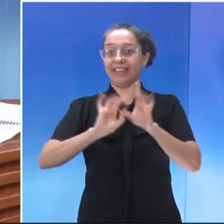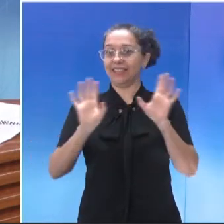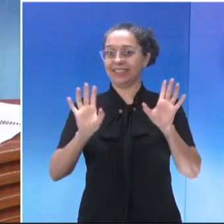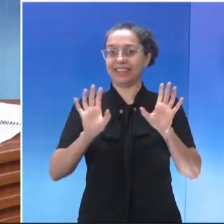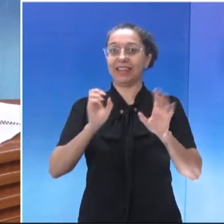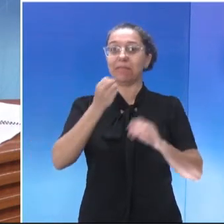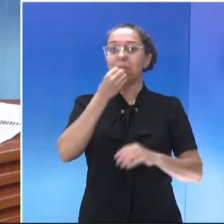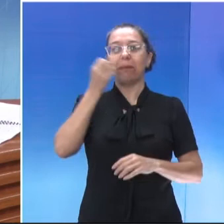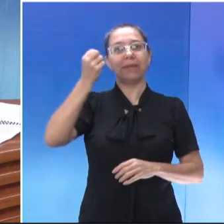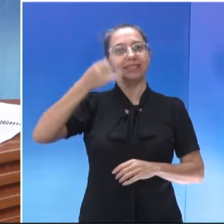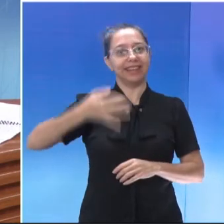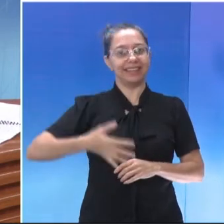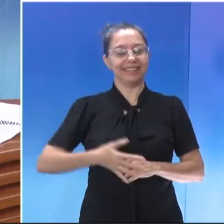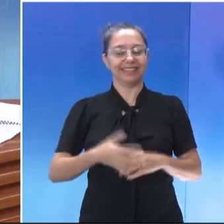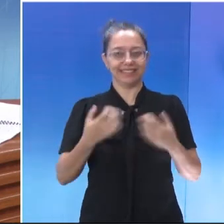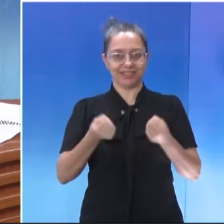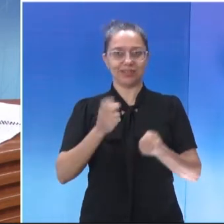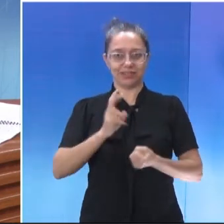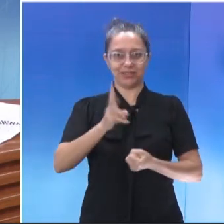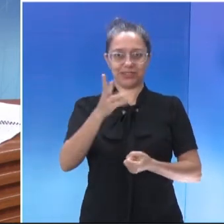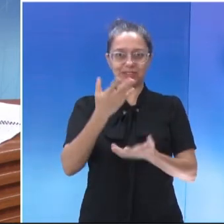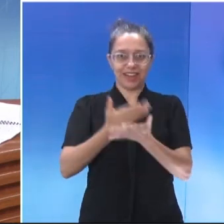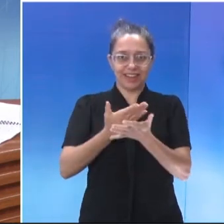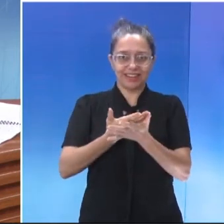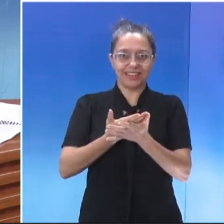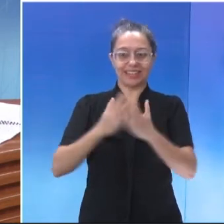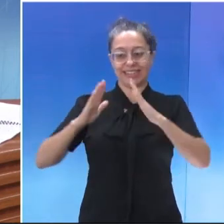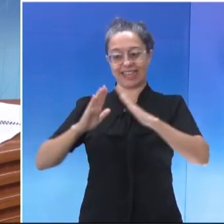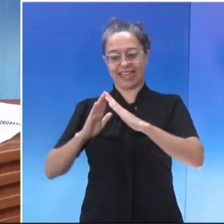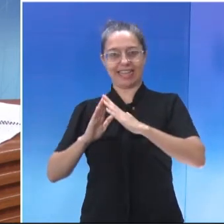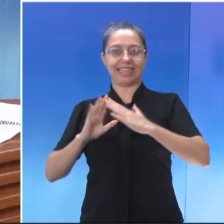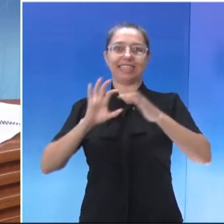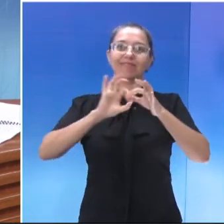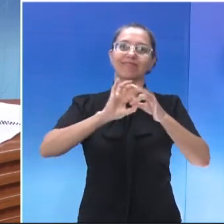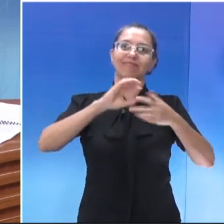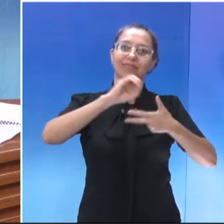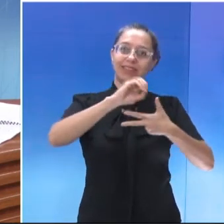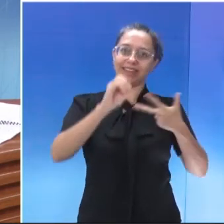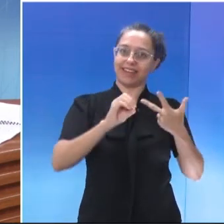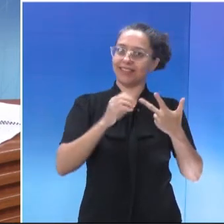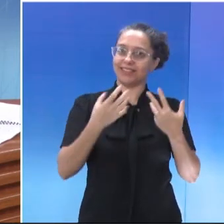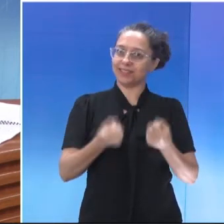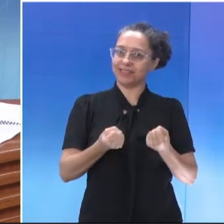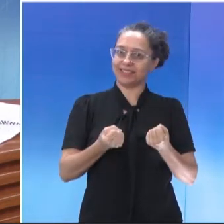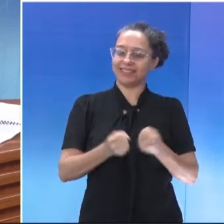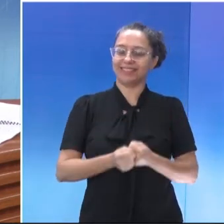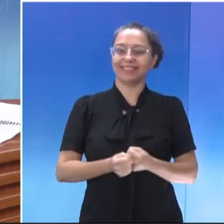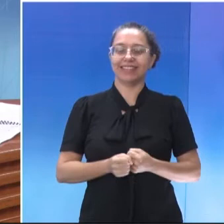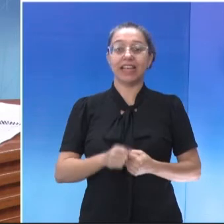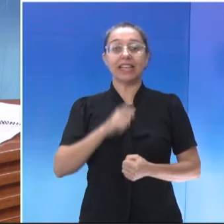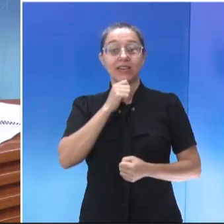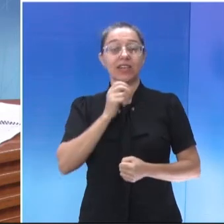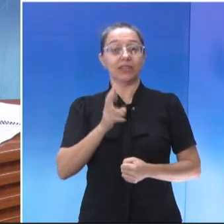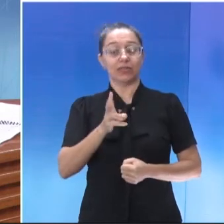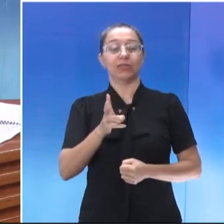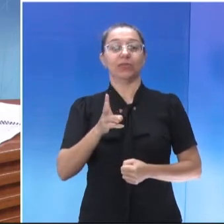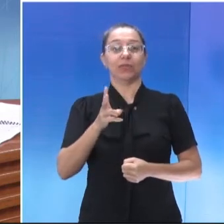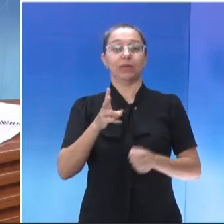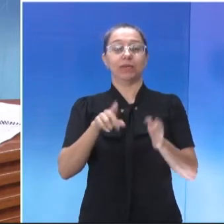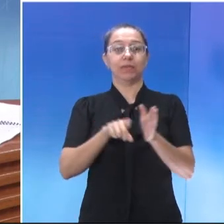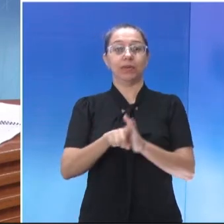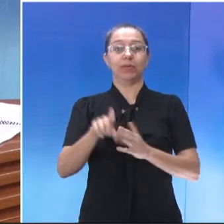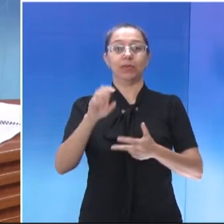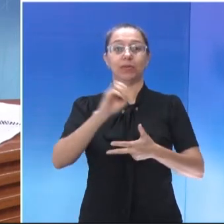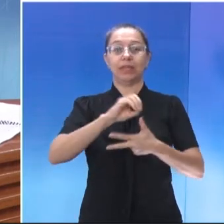dar continuidade às nossas aulas do Tô de Casa no Enem? Ainda nós estamos com as questões de 2018, tá bom?